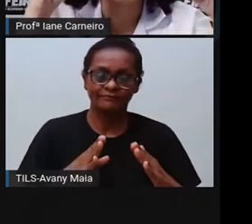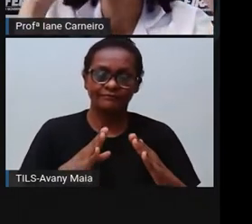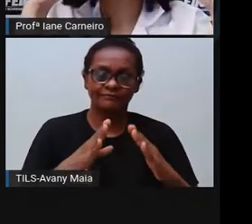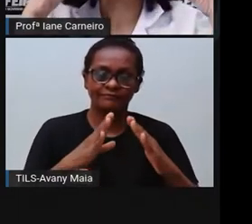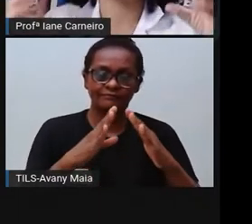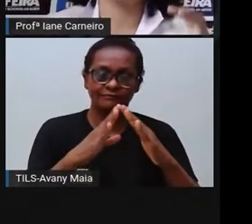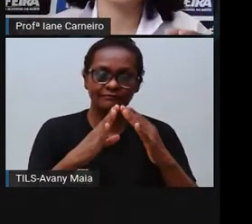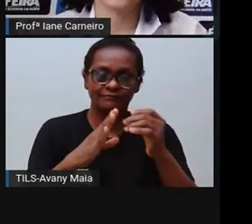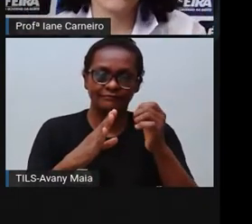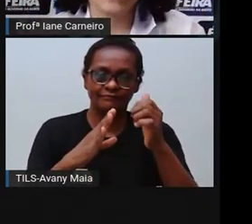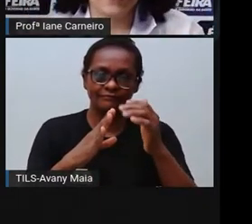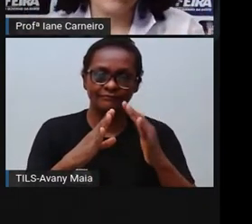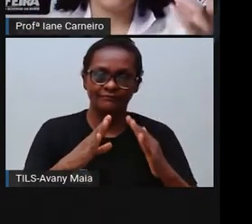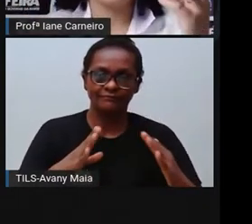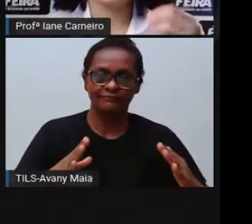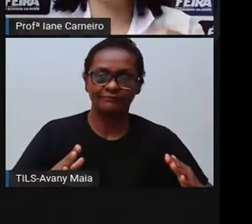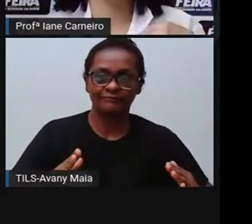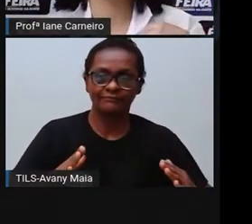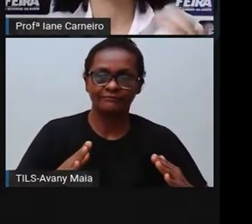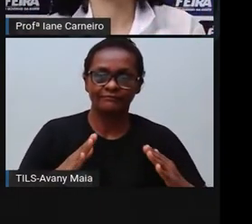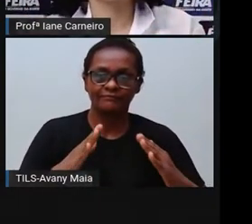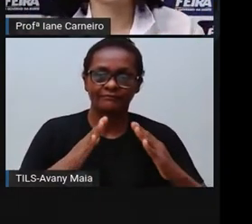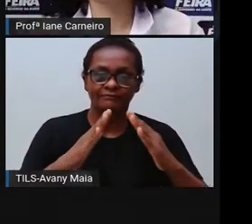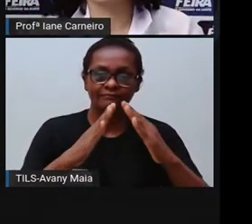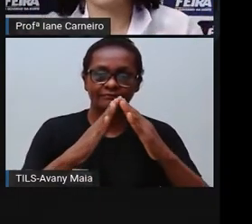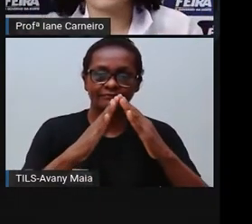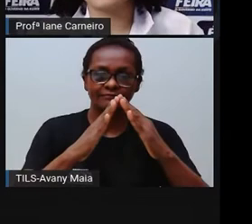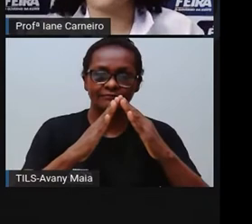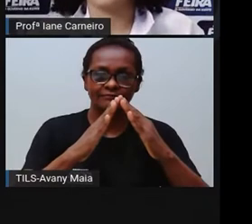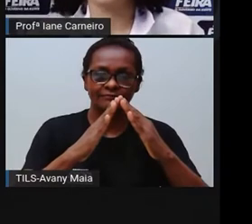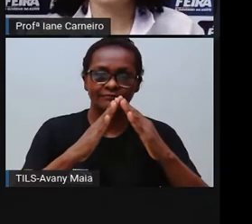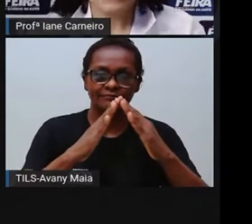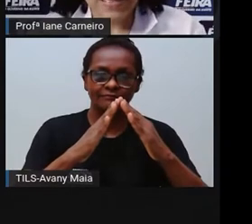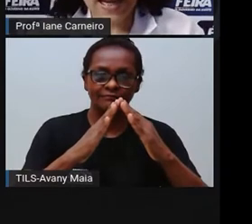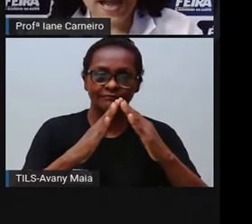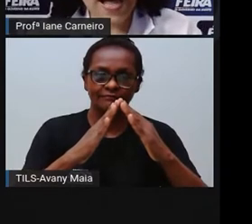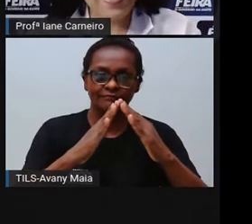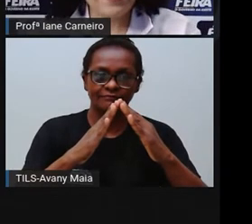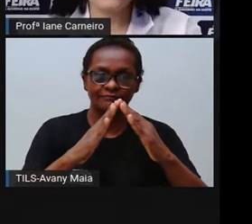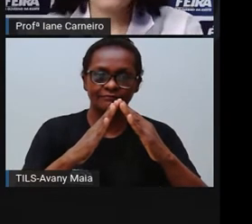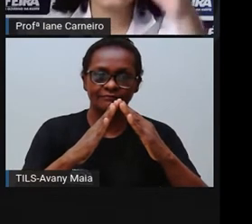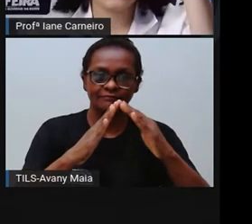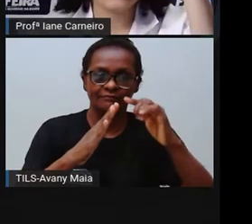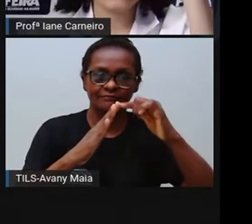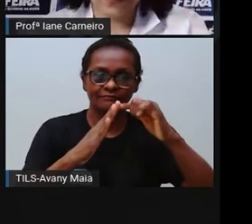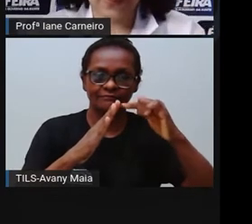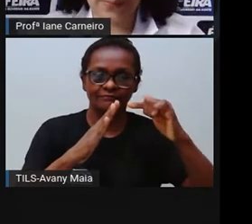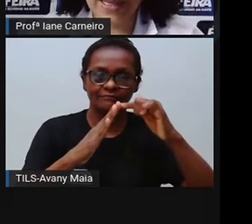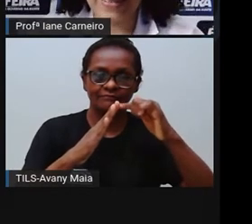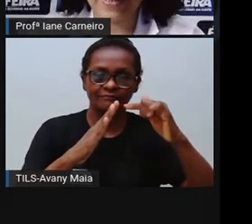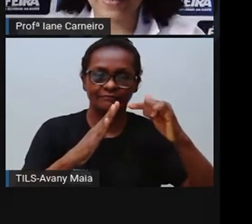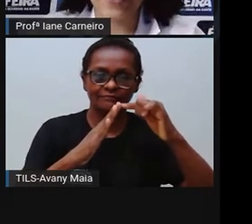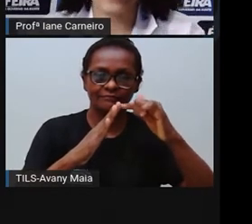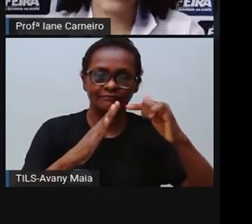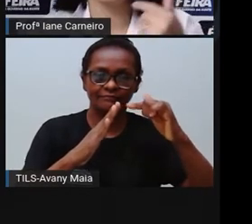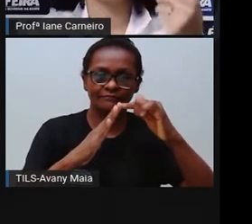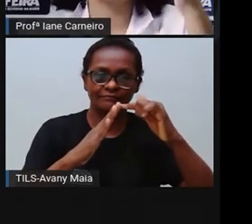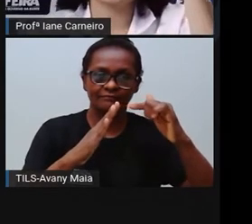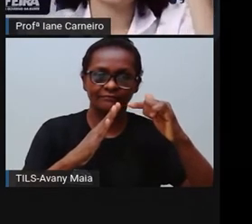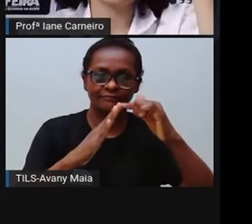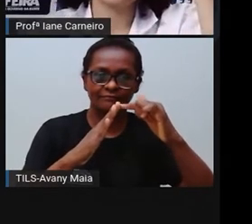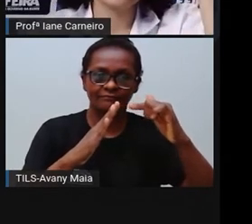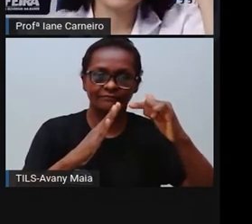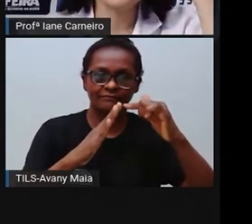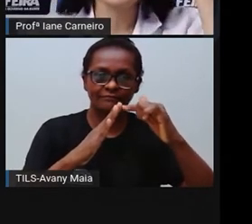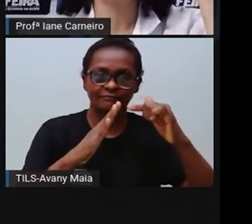topo. Então a gente tem que comer menos que as frutas, por exemplo. E lá no topo, eita, saiu. Lá no topo